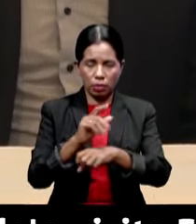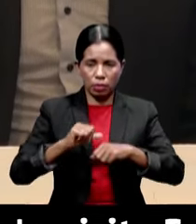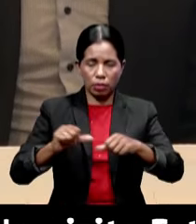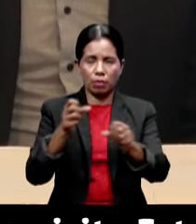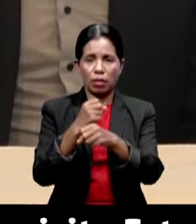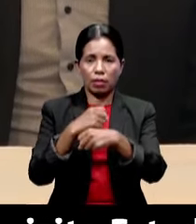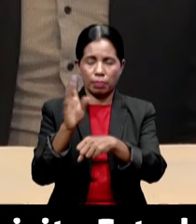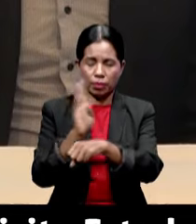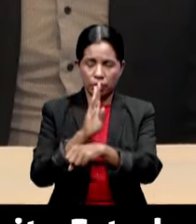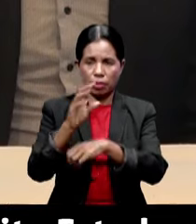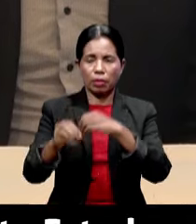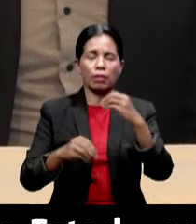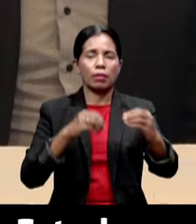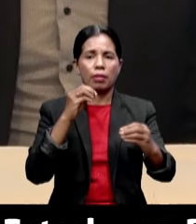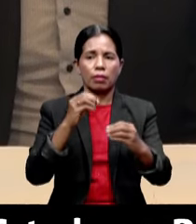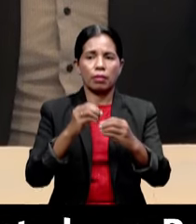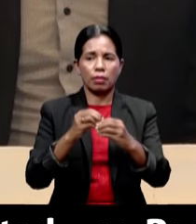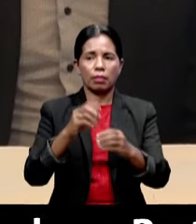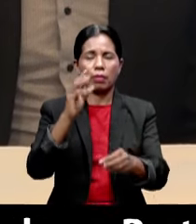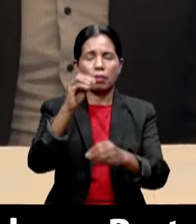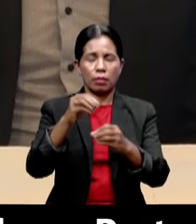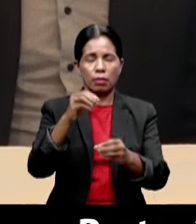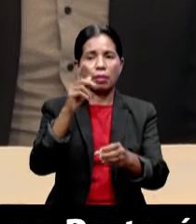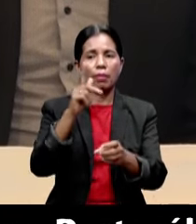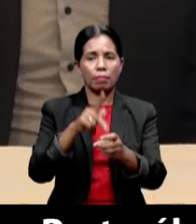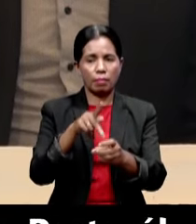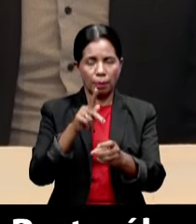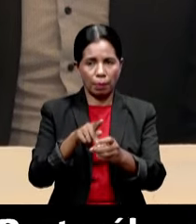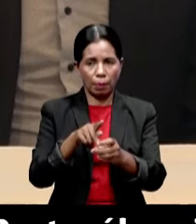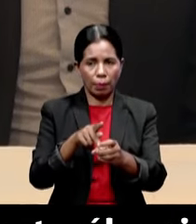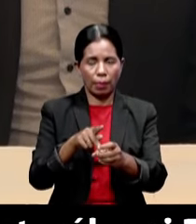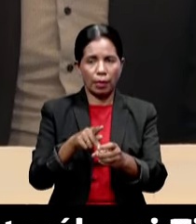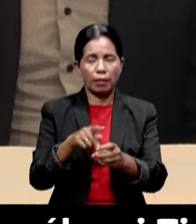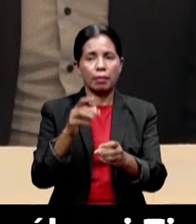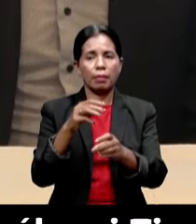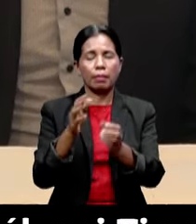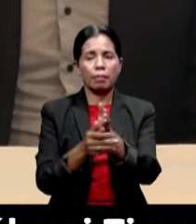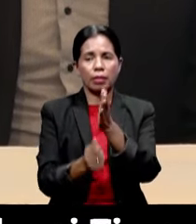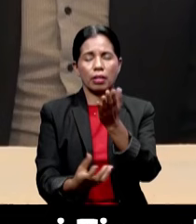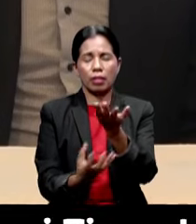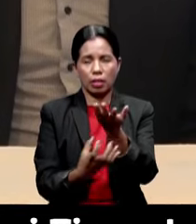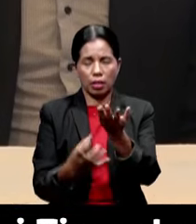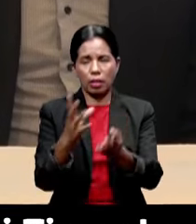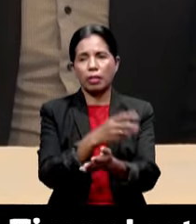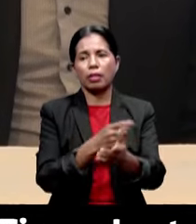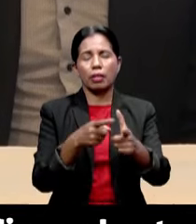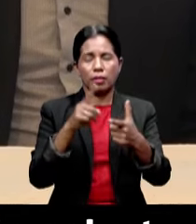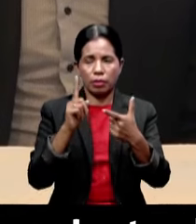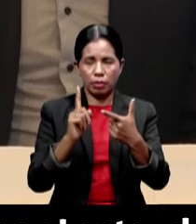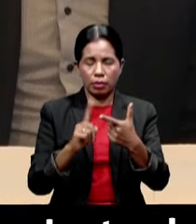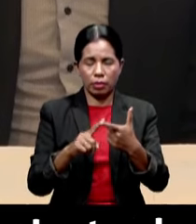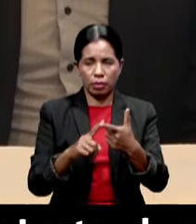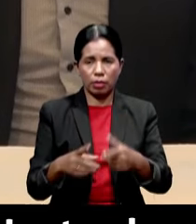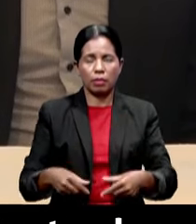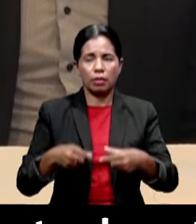Código Exploração Mineira do Petróleo, contrato Faje Produção, no